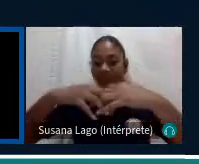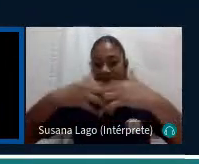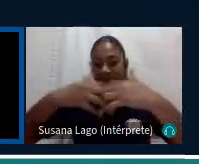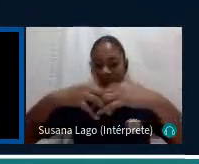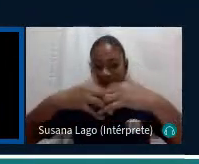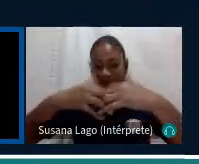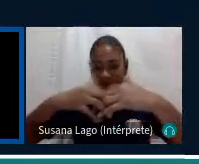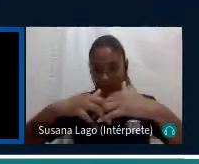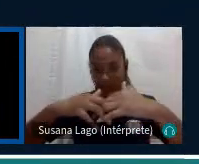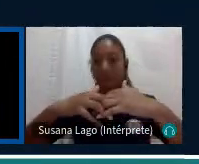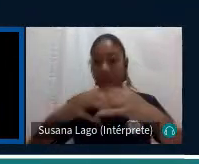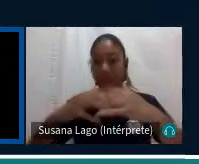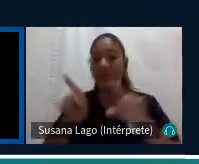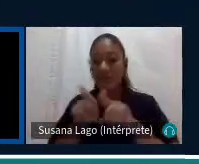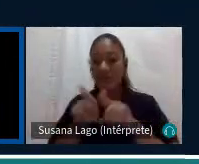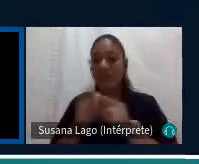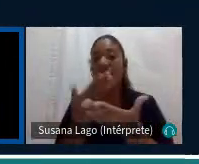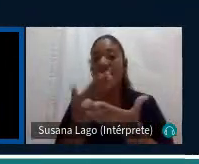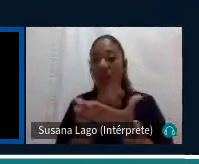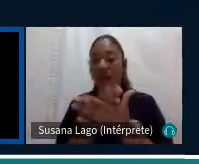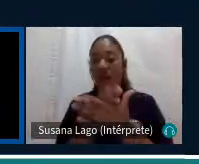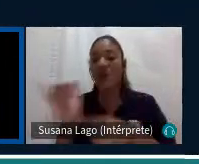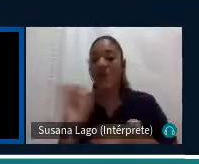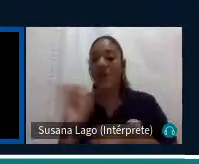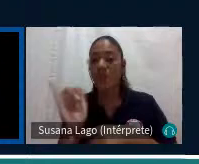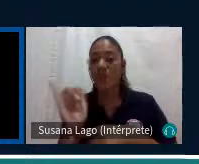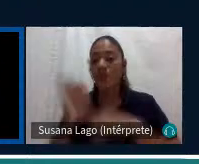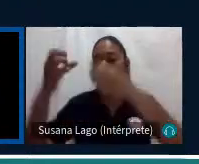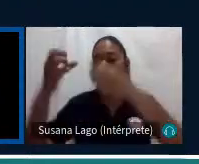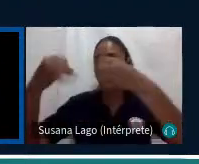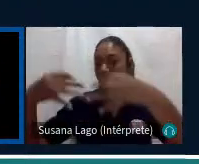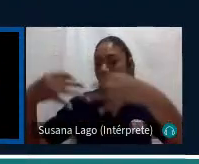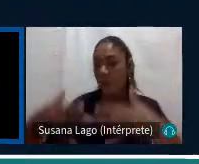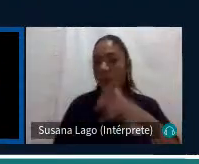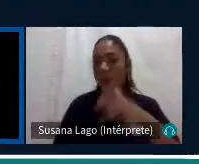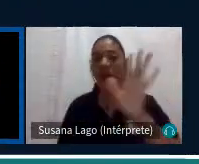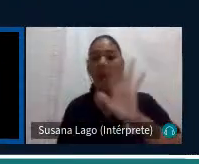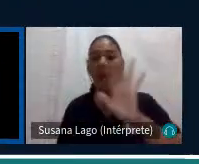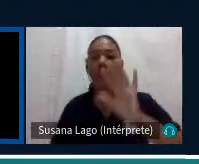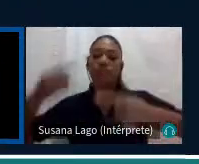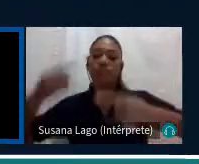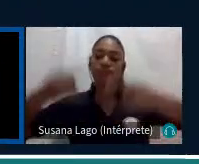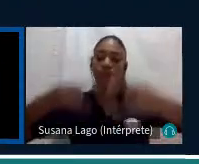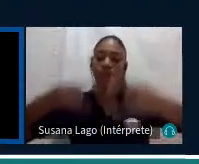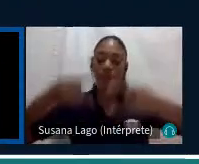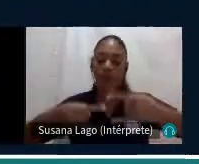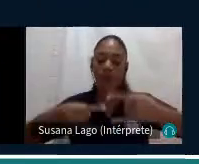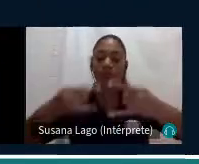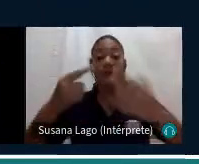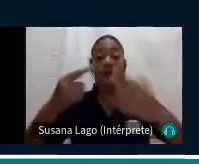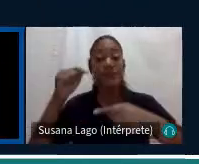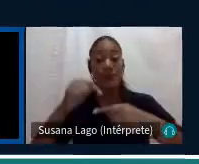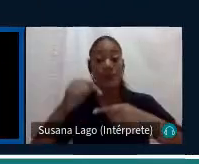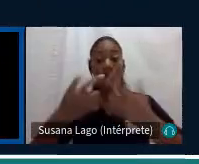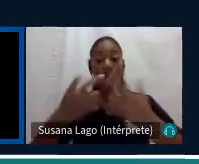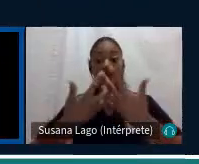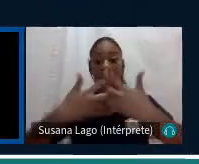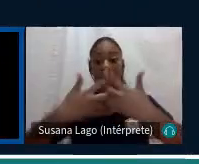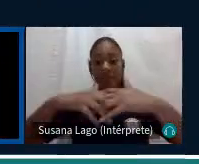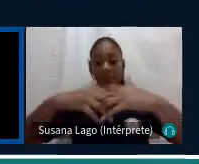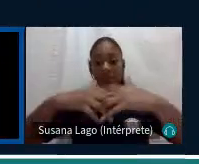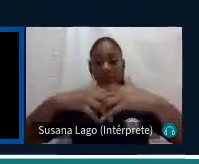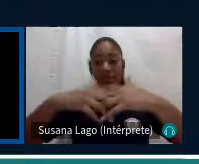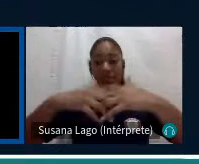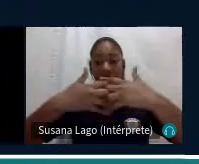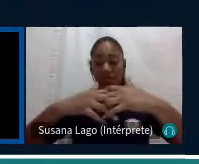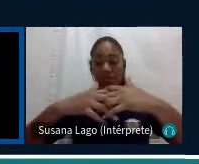YouTube, porque da aula robótica, porque essas engrenagens elas vão fazer um trabalho